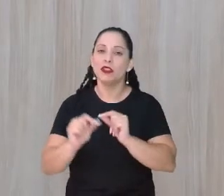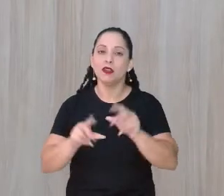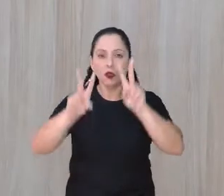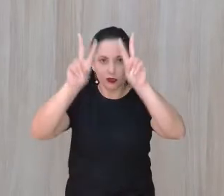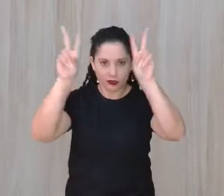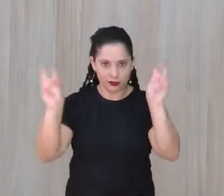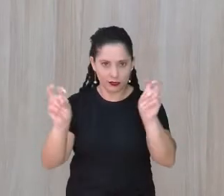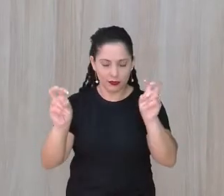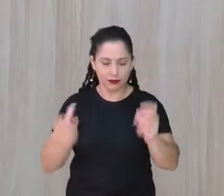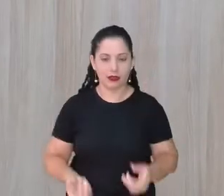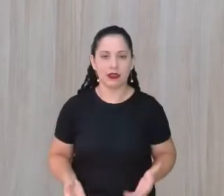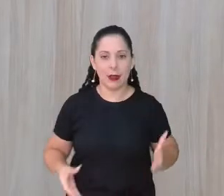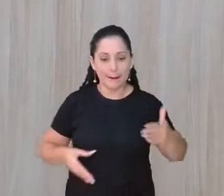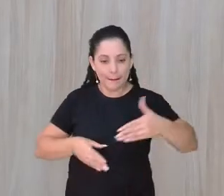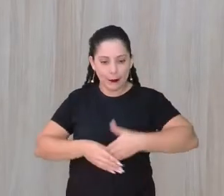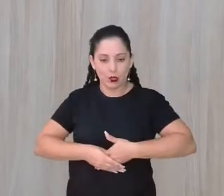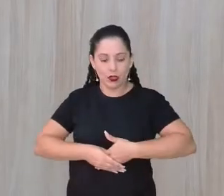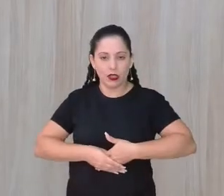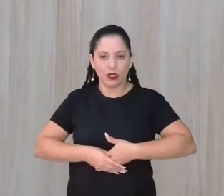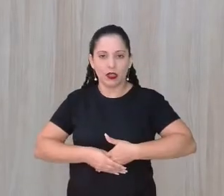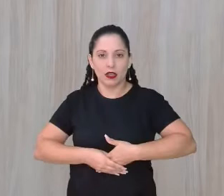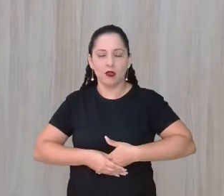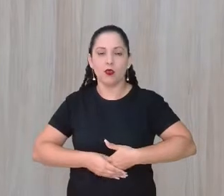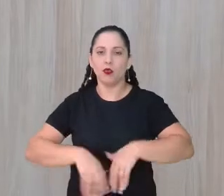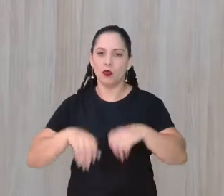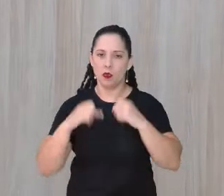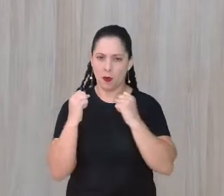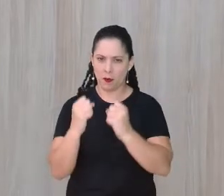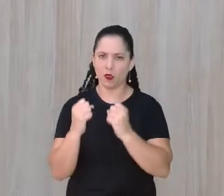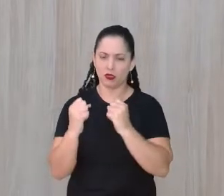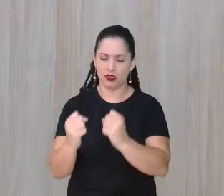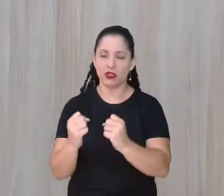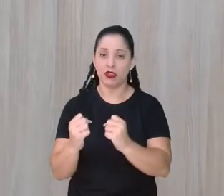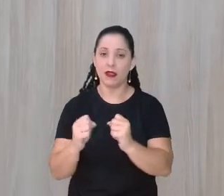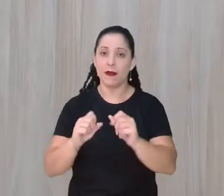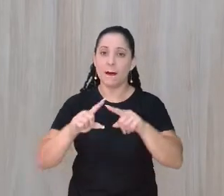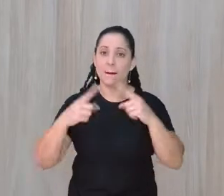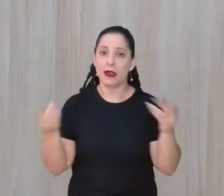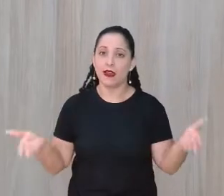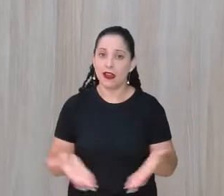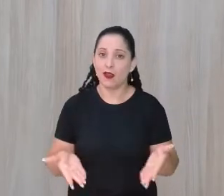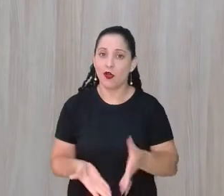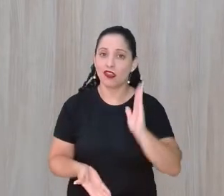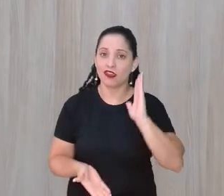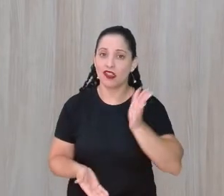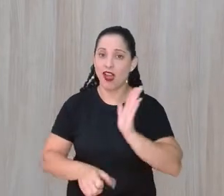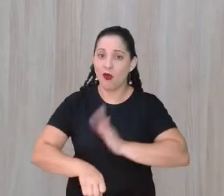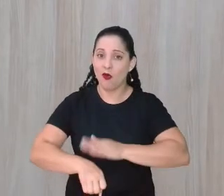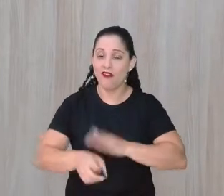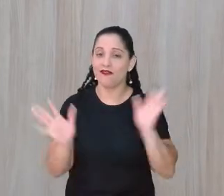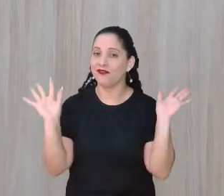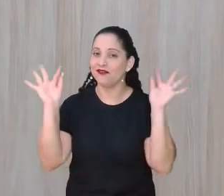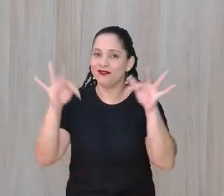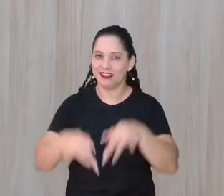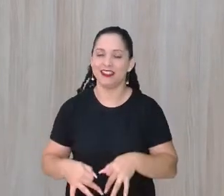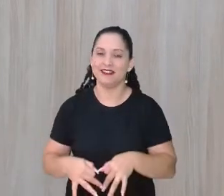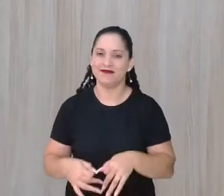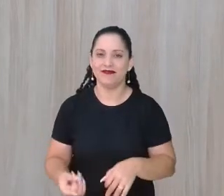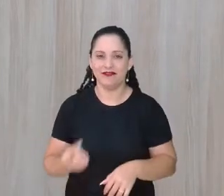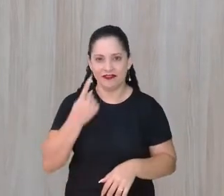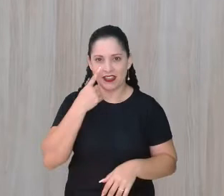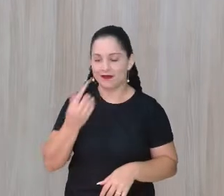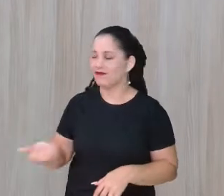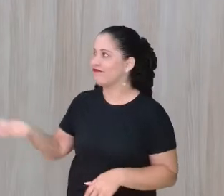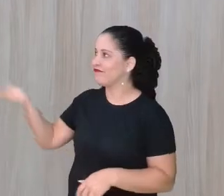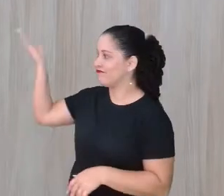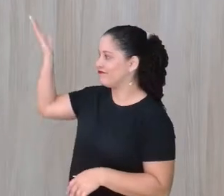do momento de Napoleão no poder, certo? Mas a gente está chegando já ao fim da nossa aula de hoje, né? Eu vou passar